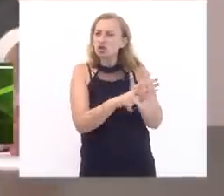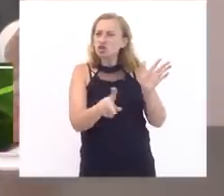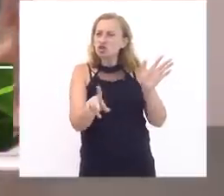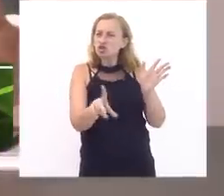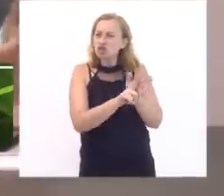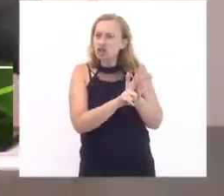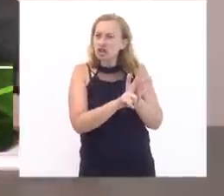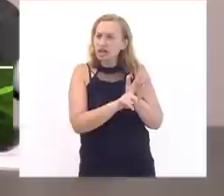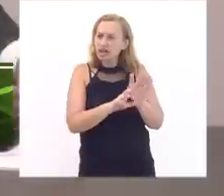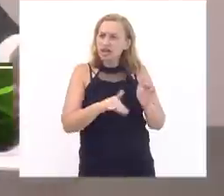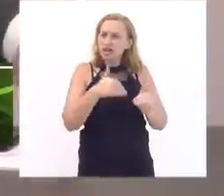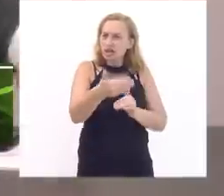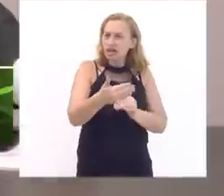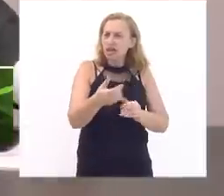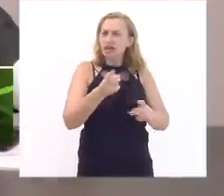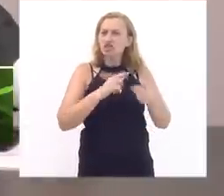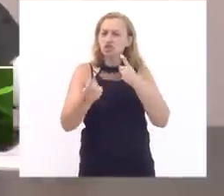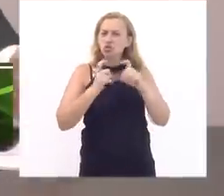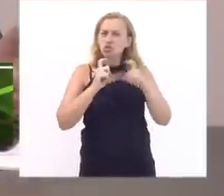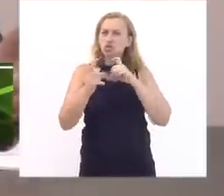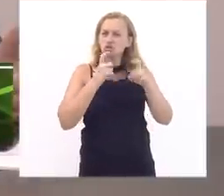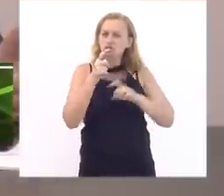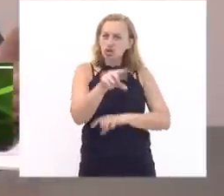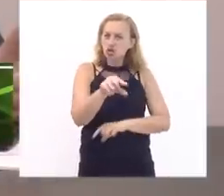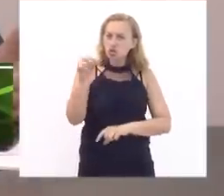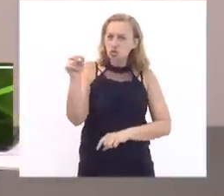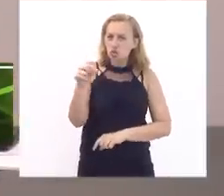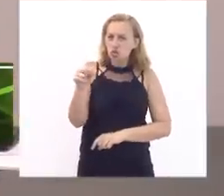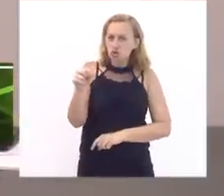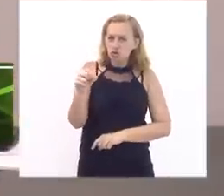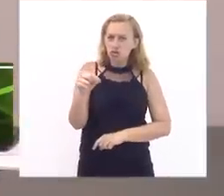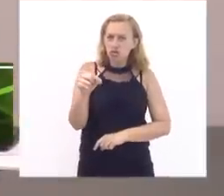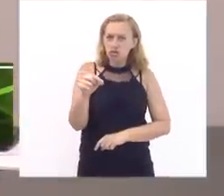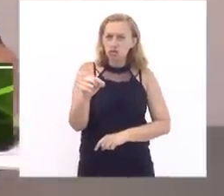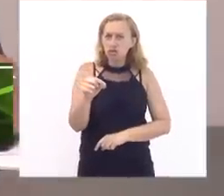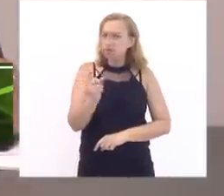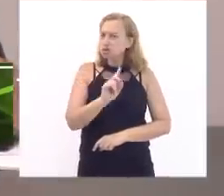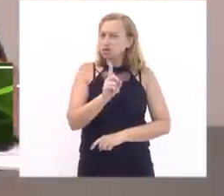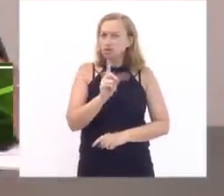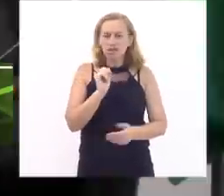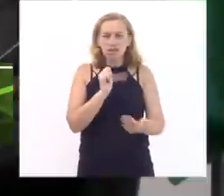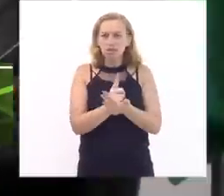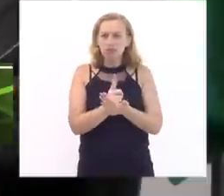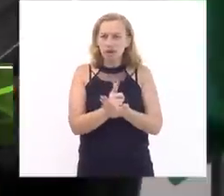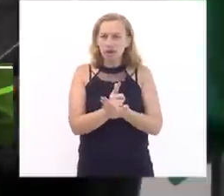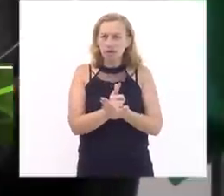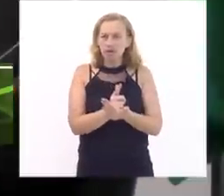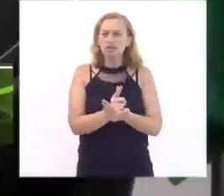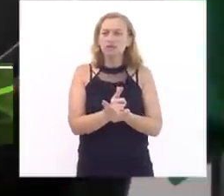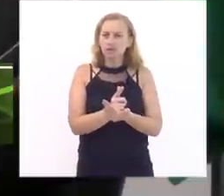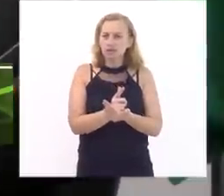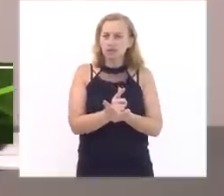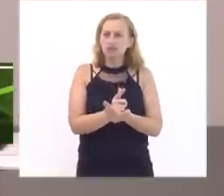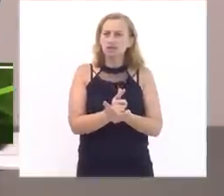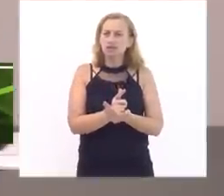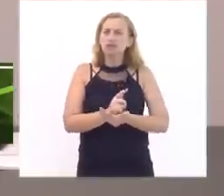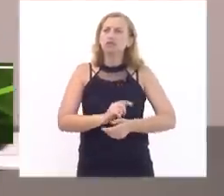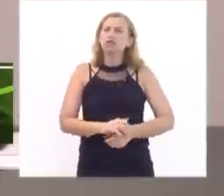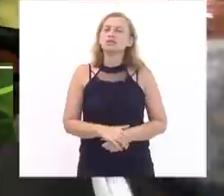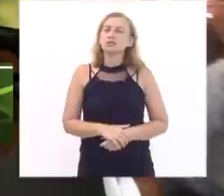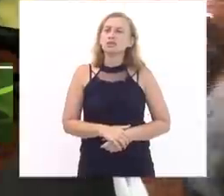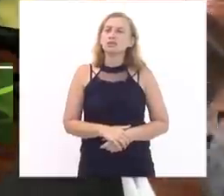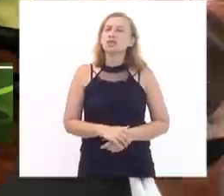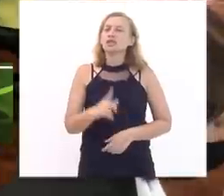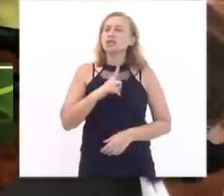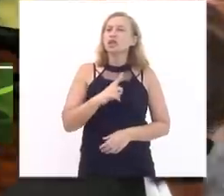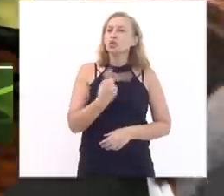além, que é a discussão da opção. Da opção é que não está sendo pago. E da reserva remunerada. Da reserva remunerada e da opção. Aquela coisa dele tem